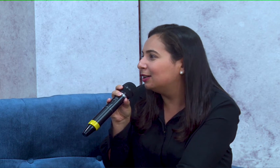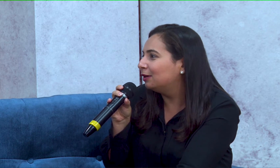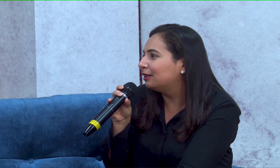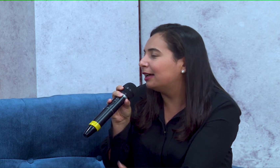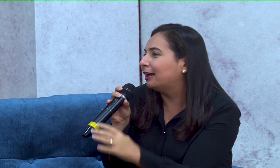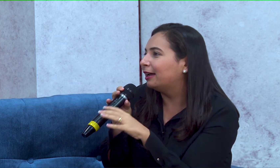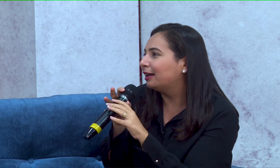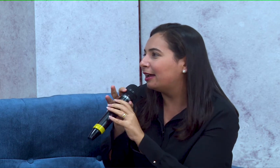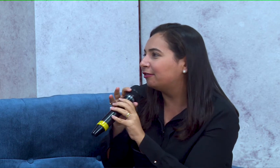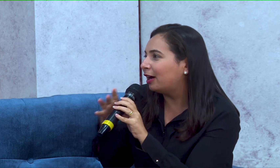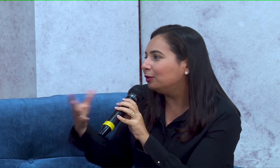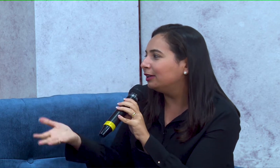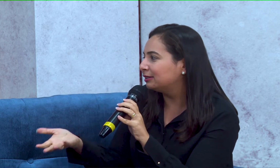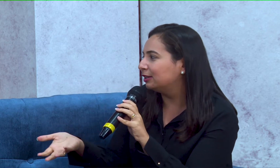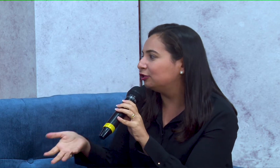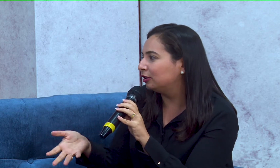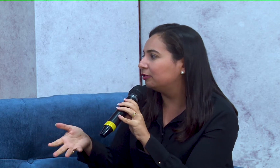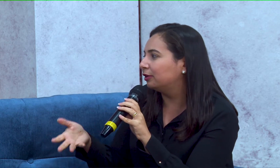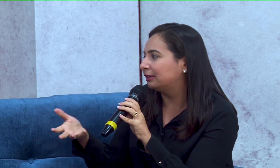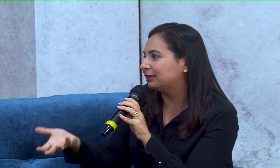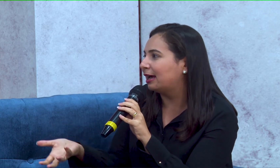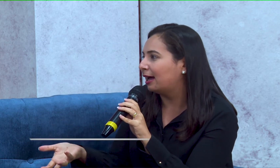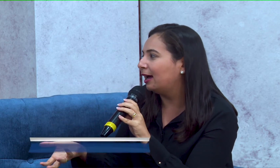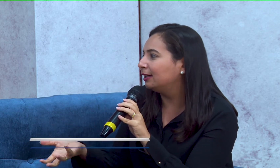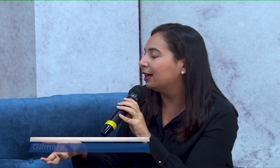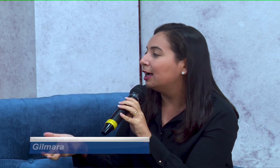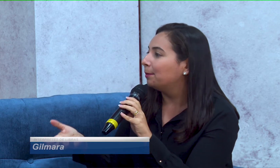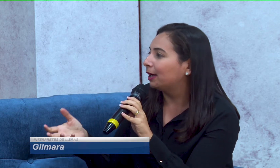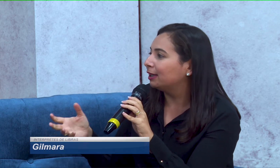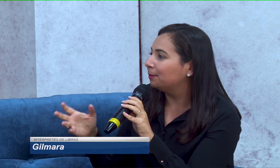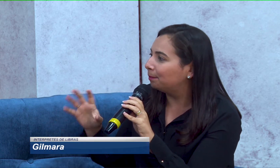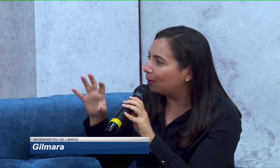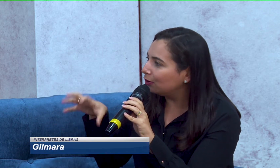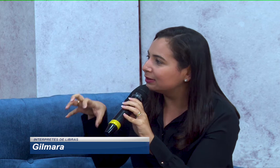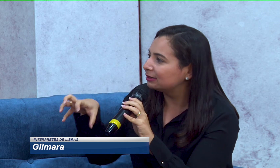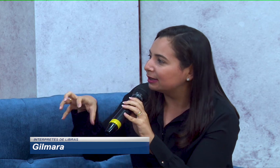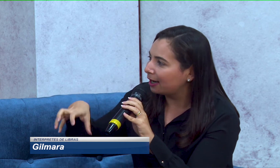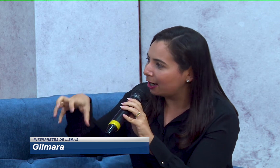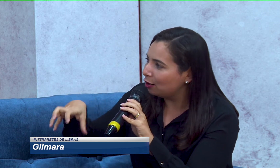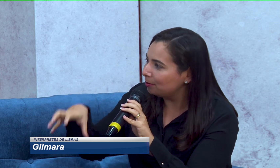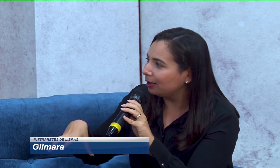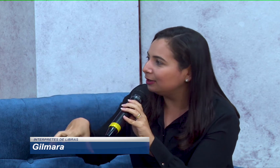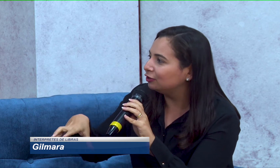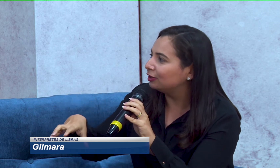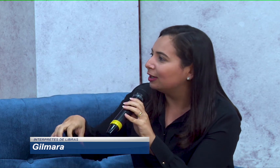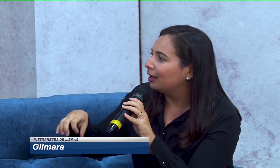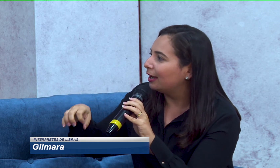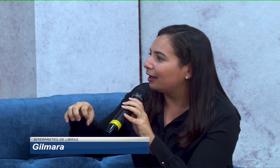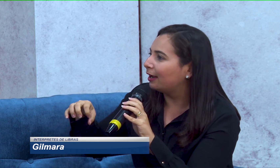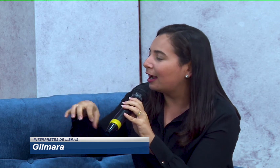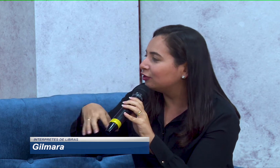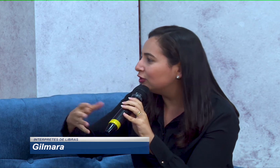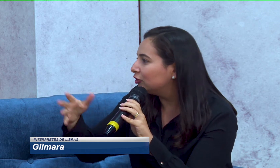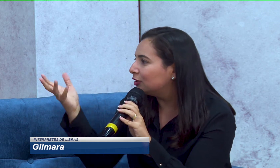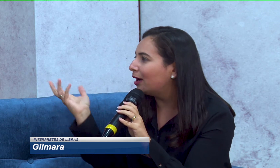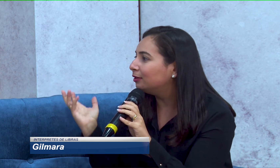Então É falta Incentivo Nessa área Para que possa Ser realmente